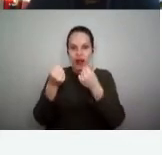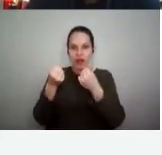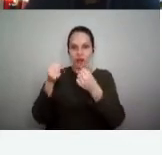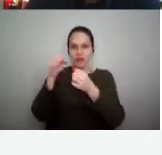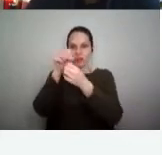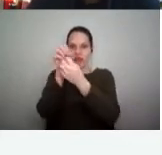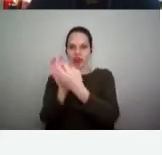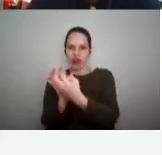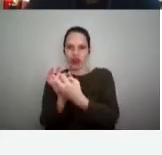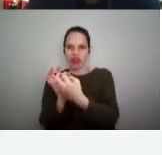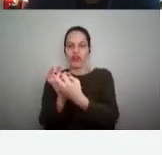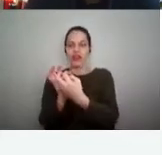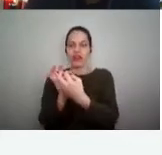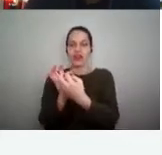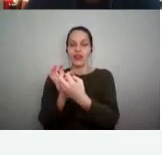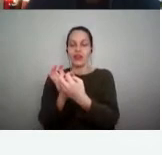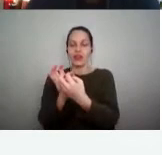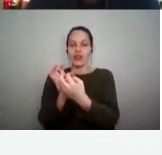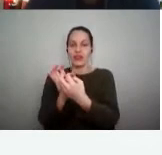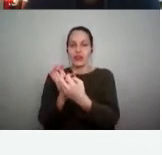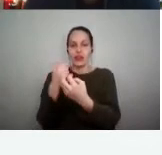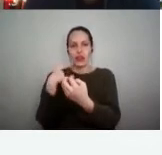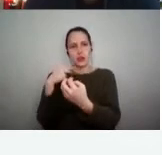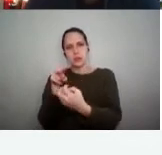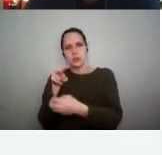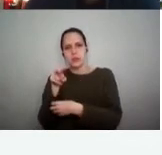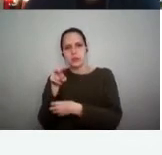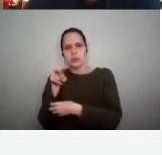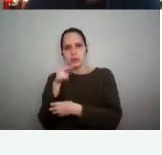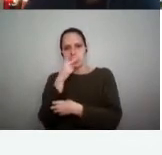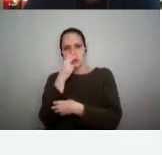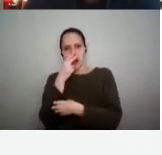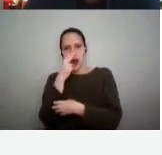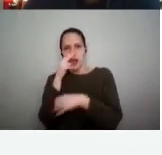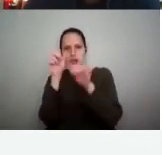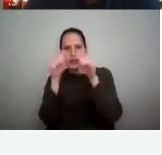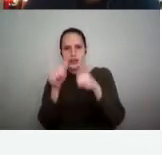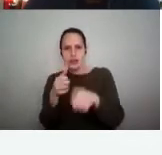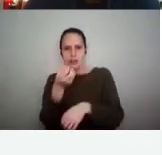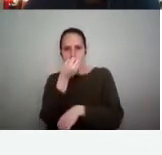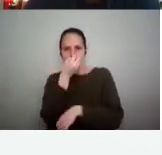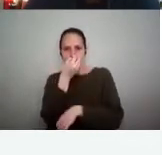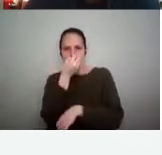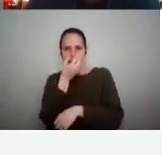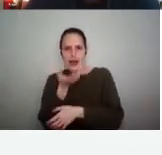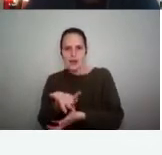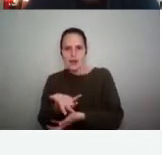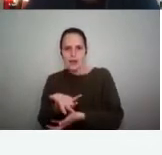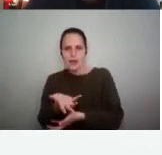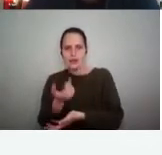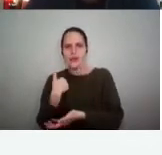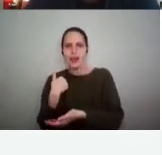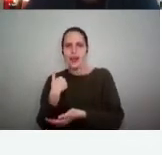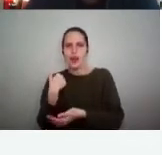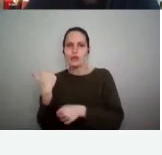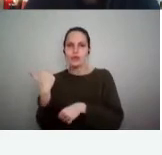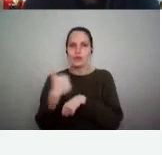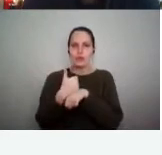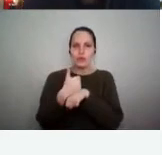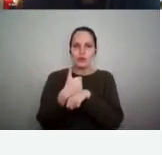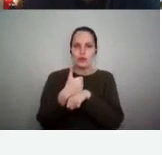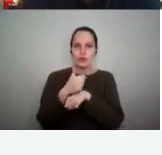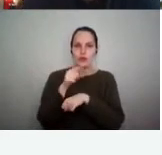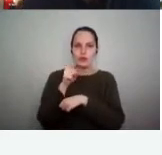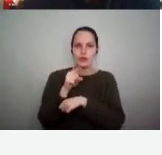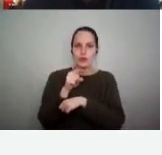sabão. E isso me remeteu a uma imagem disparadora de um palhaço, então eu só substituí o sabor maçã verde